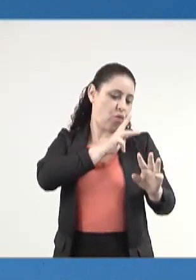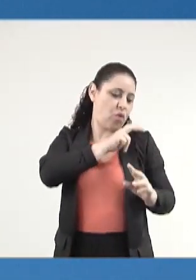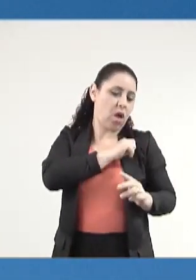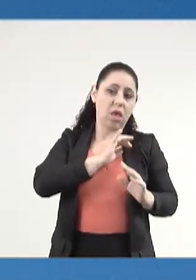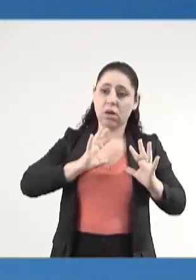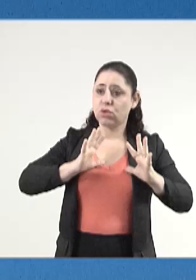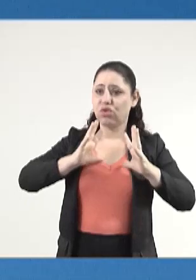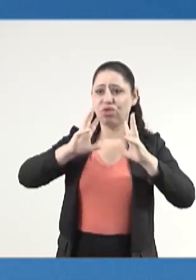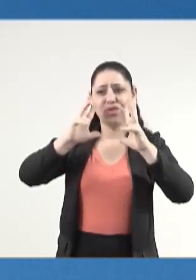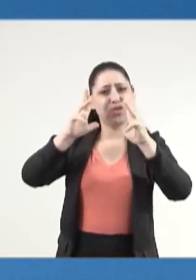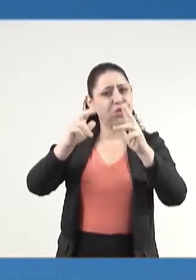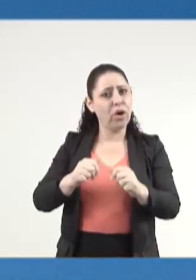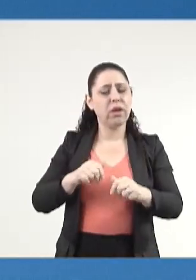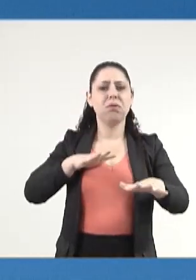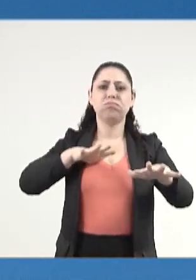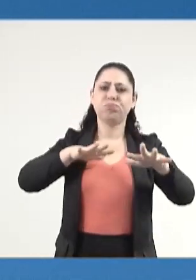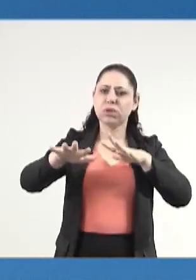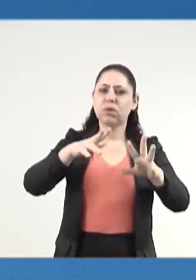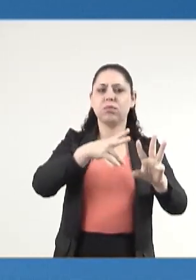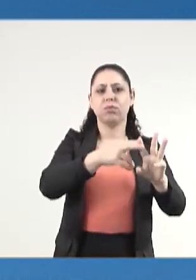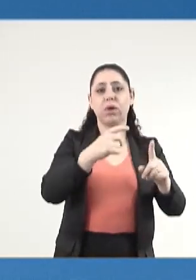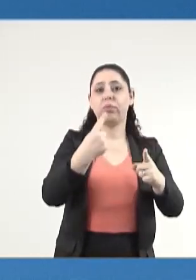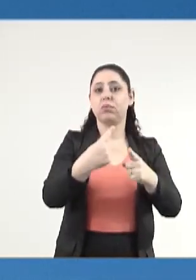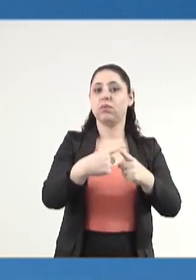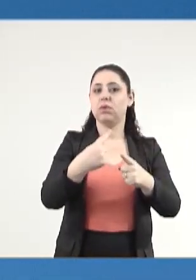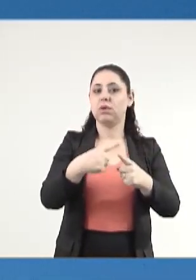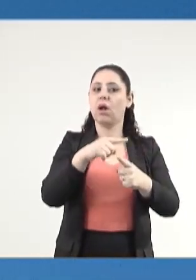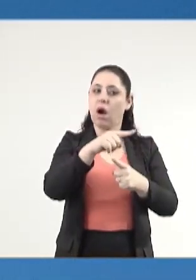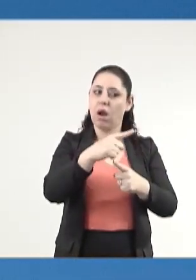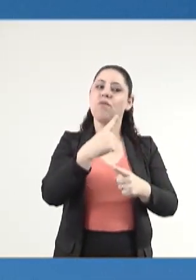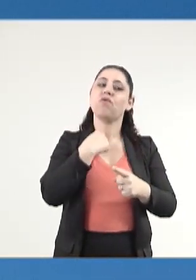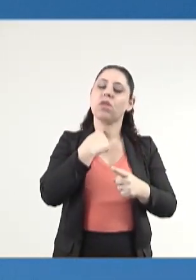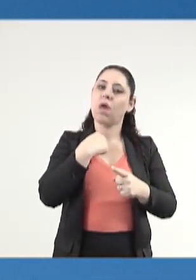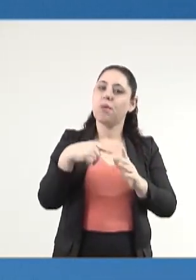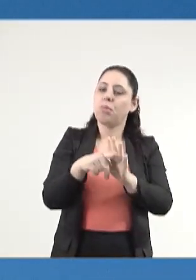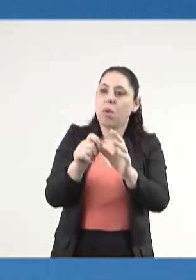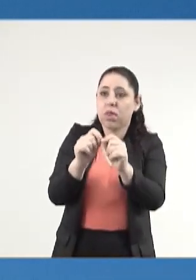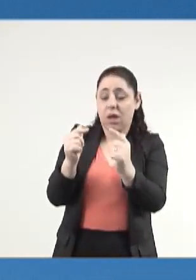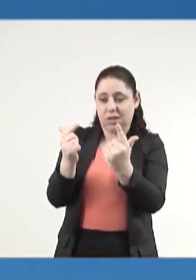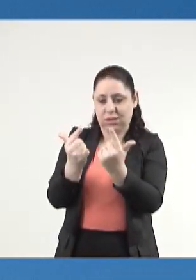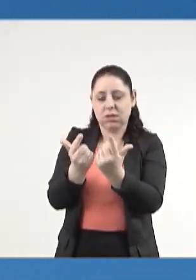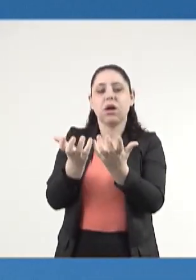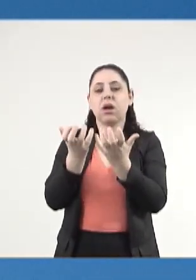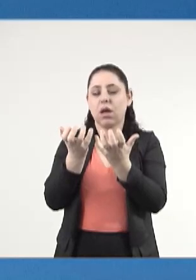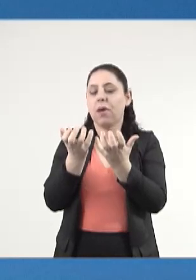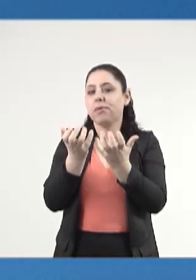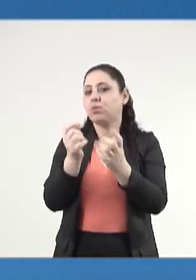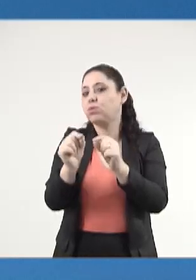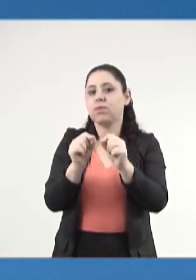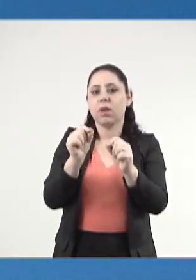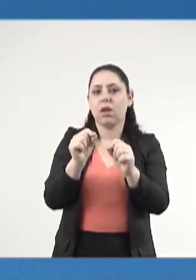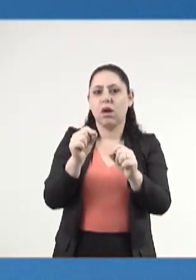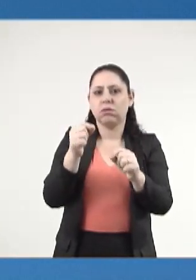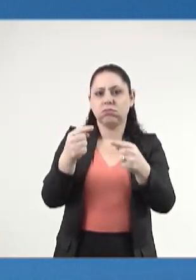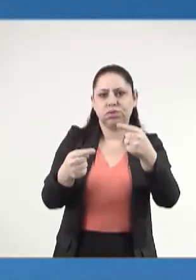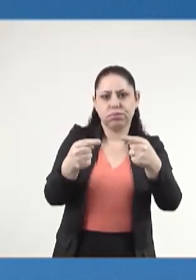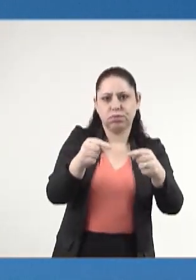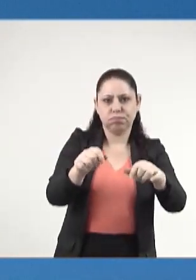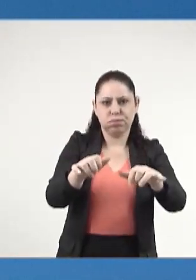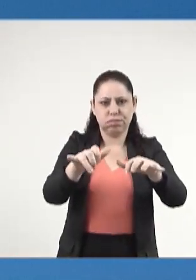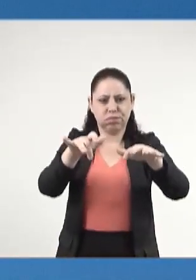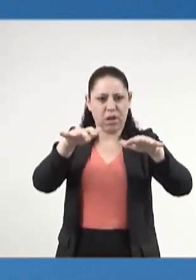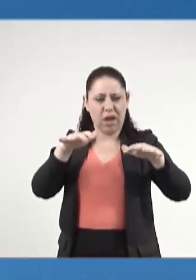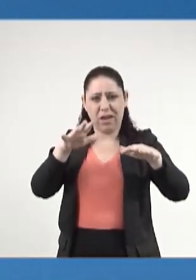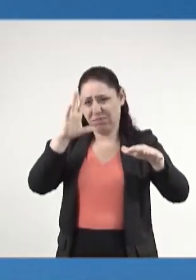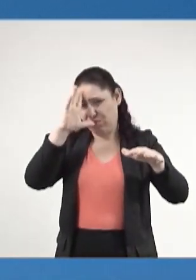aqueles ligados ao movimento indígena. Por quê? Porque é interesse dessa casa fazer um grande debate a respeito e